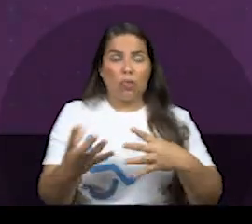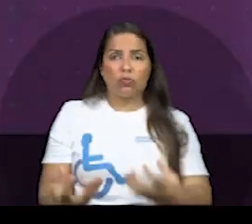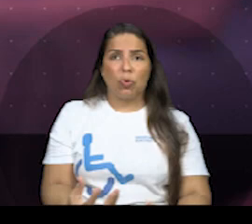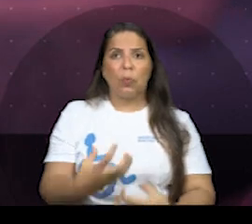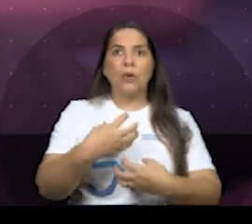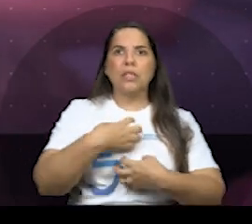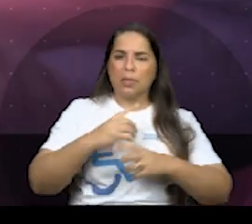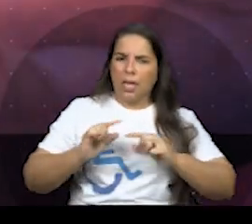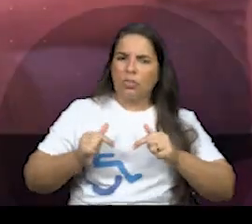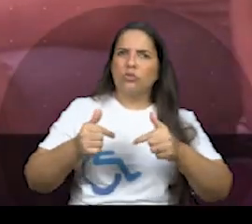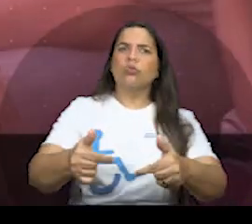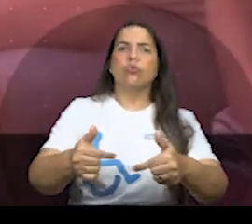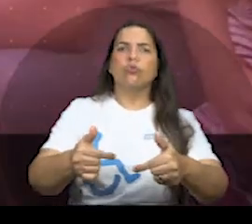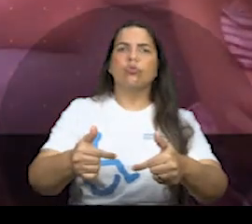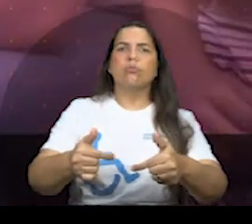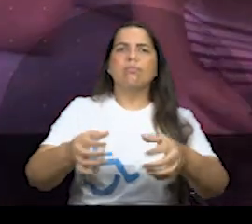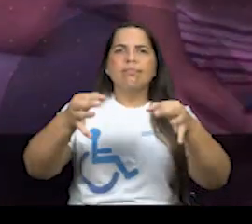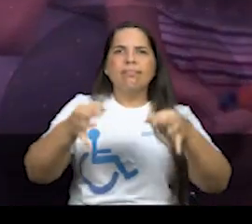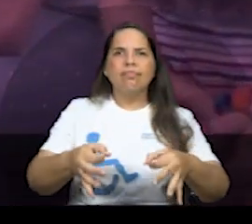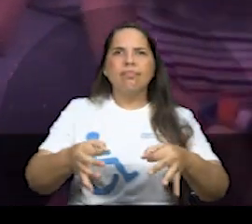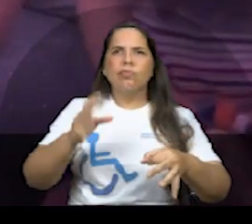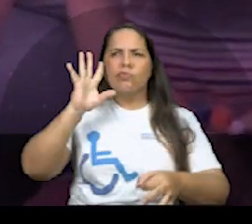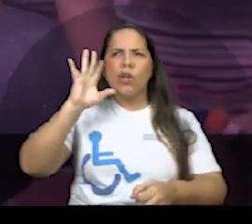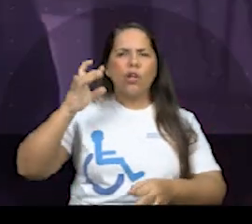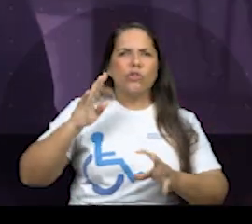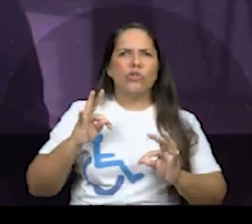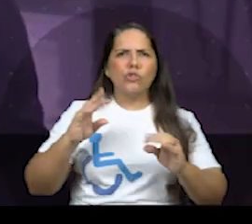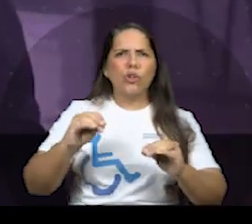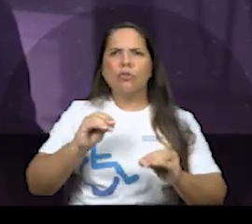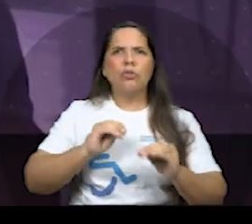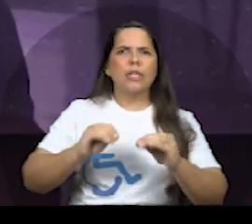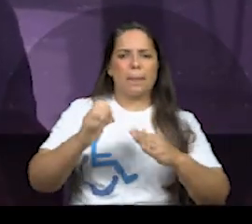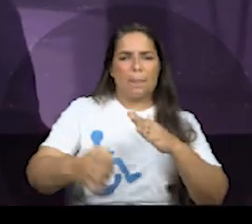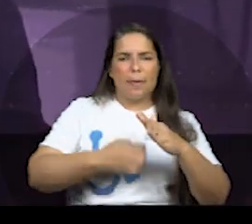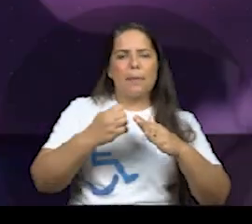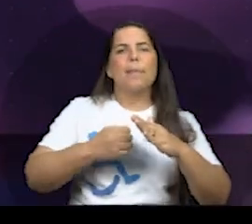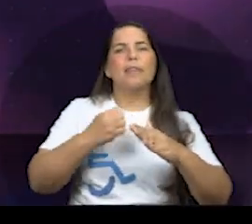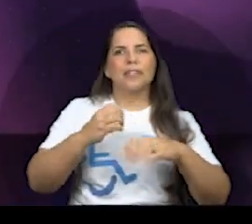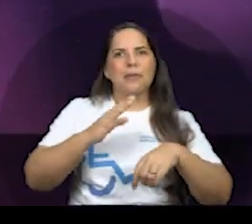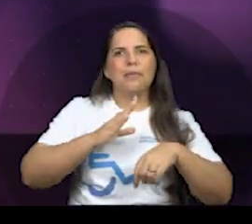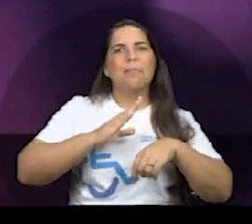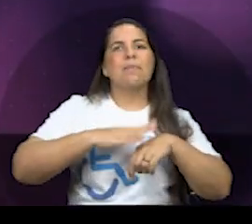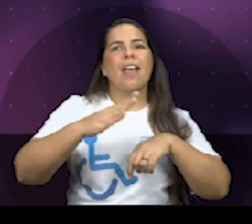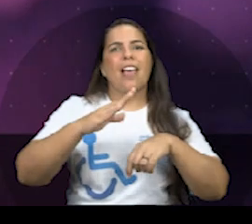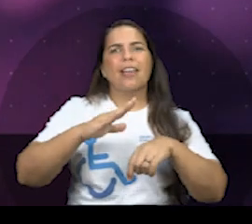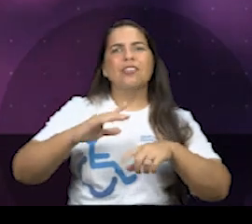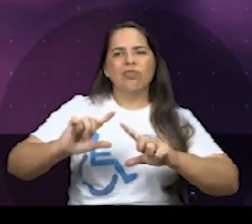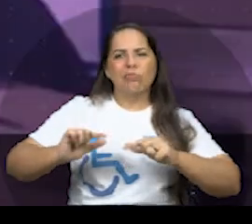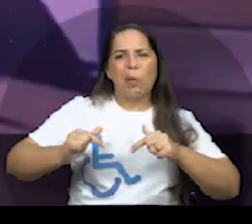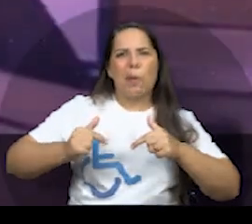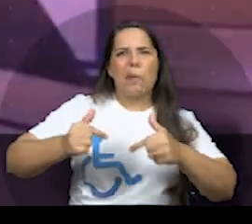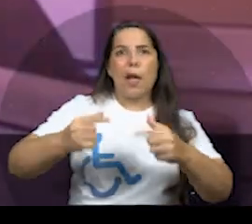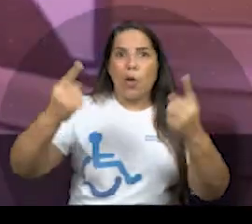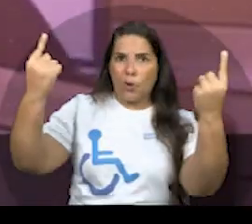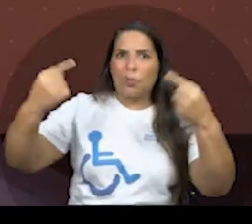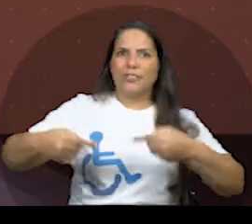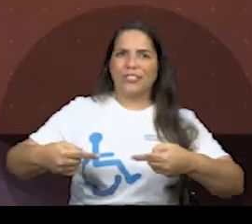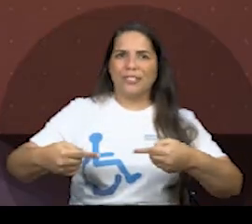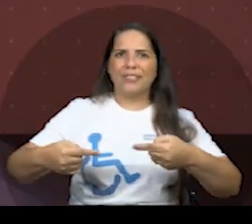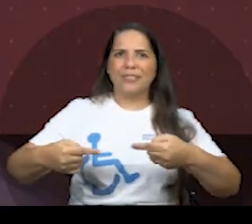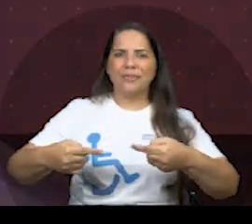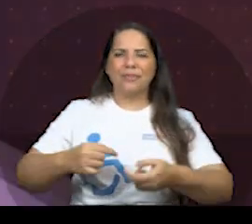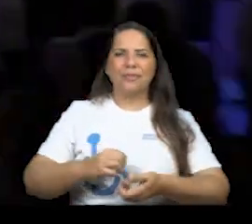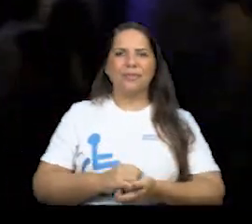novos comportamentos e atitudes são fatores determinantes para uma empresa cada vez mais dinâmica e